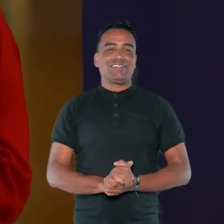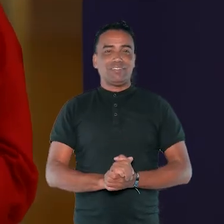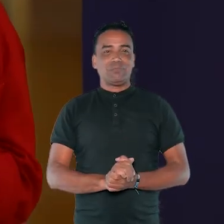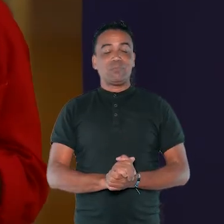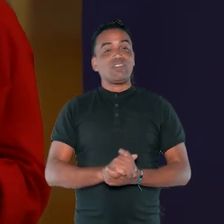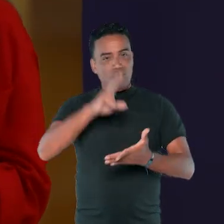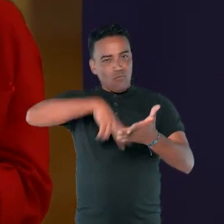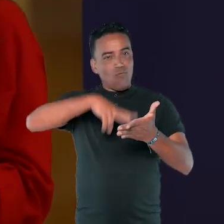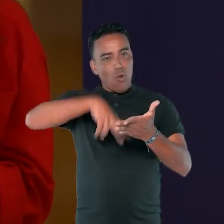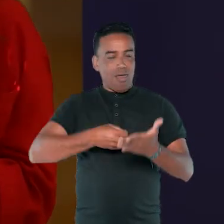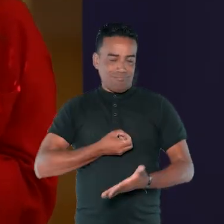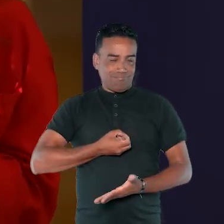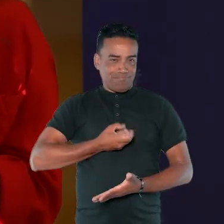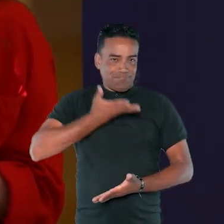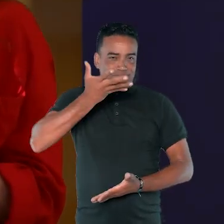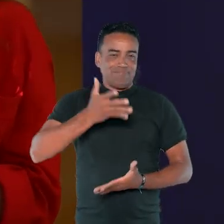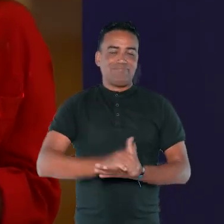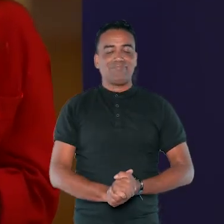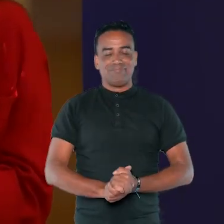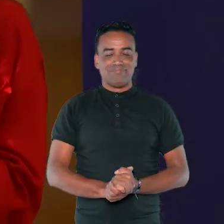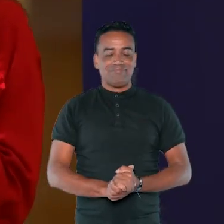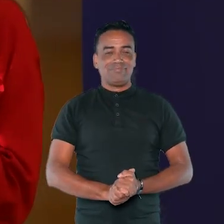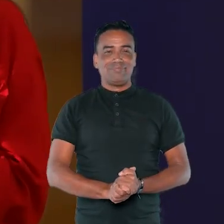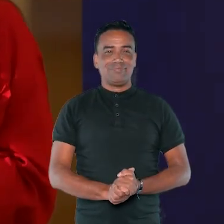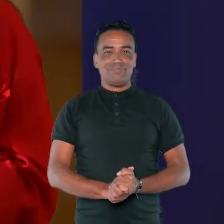Vou ler o poema para vocês.